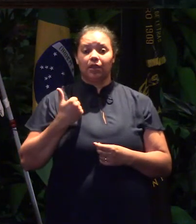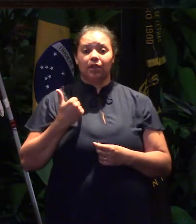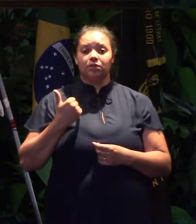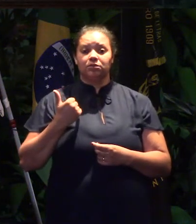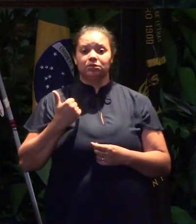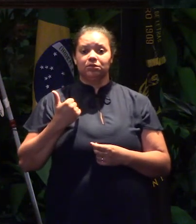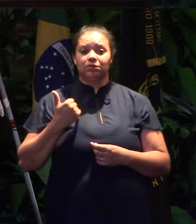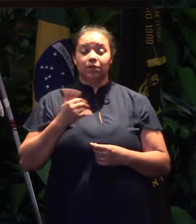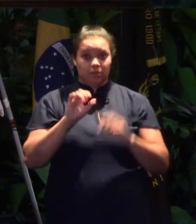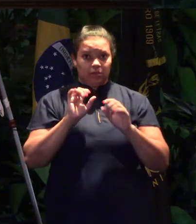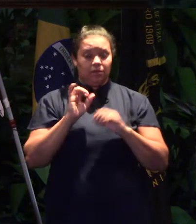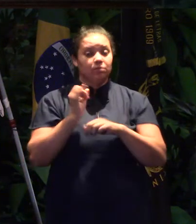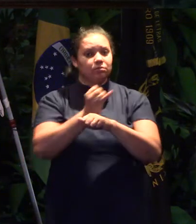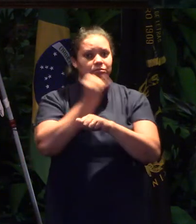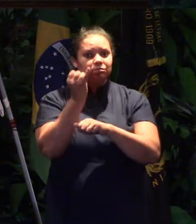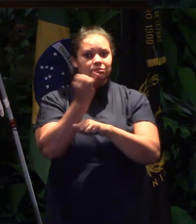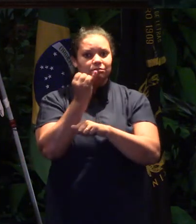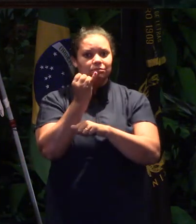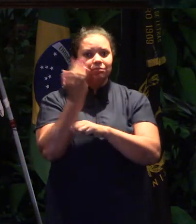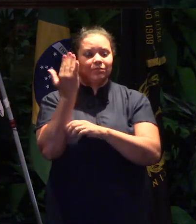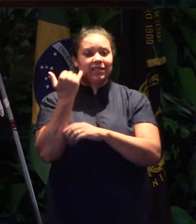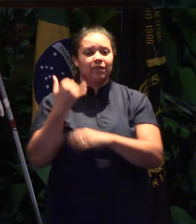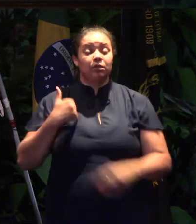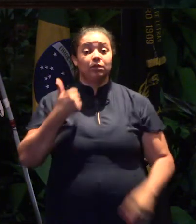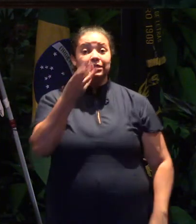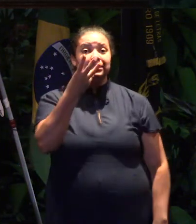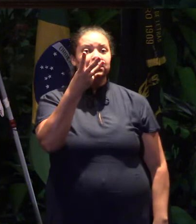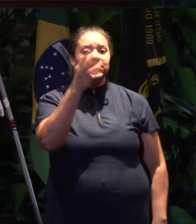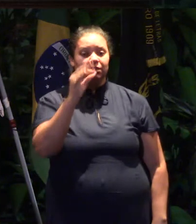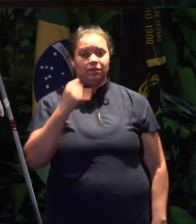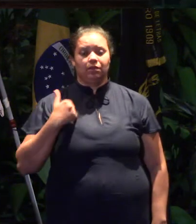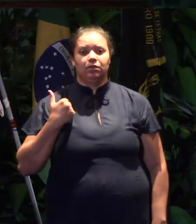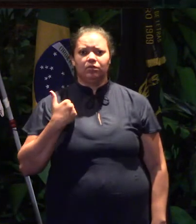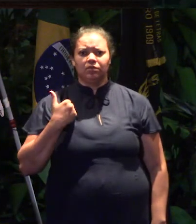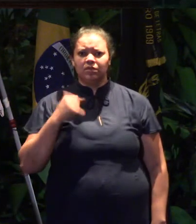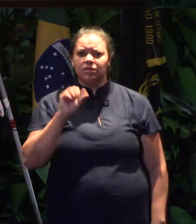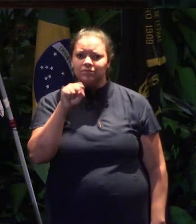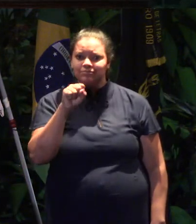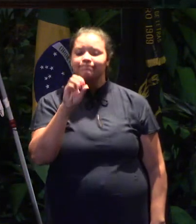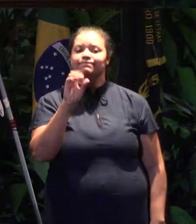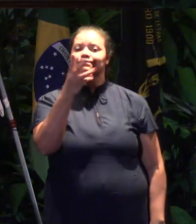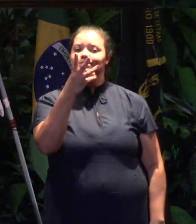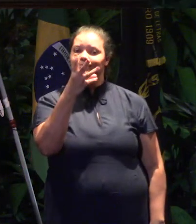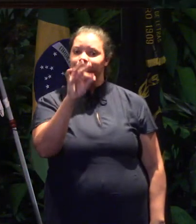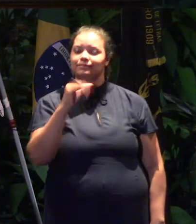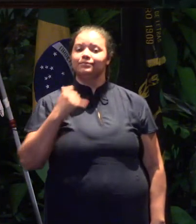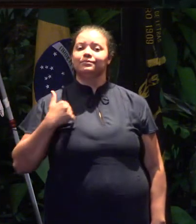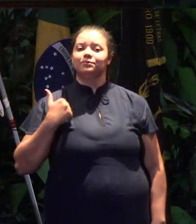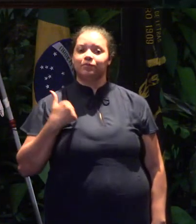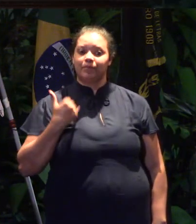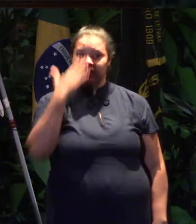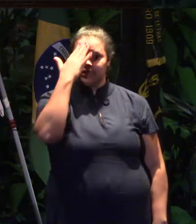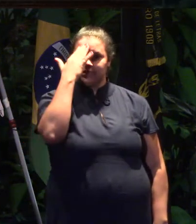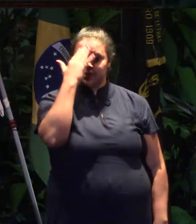Esse detalhe é importante. Na ocasião, eu estava com 30 anos de idade. Isso mesmo, 30 anos. Sei que a